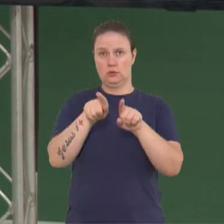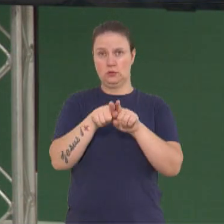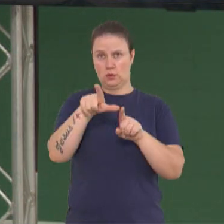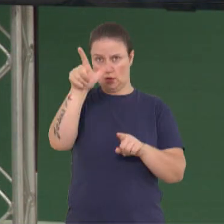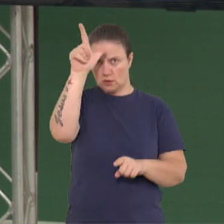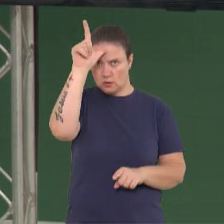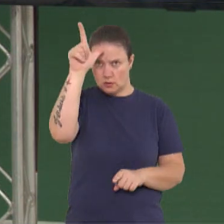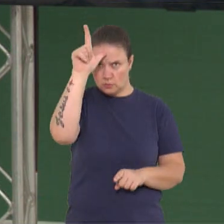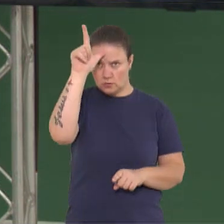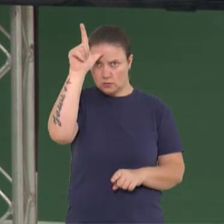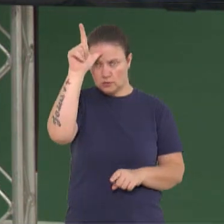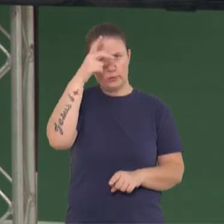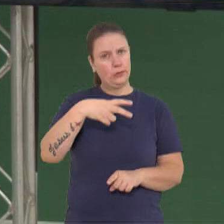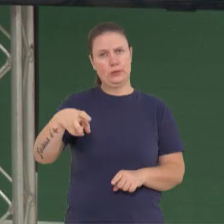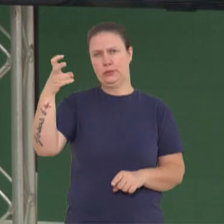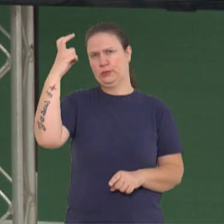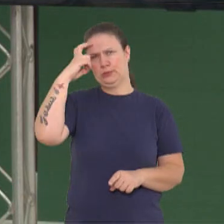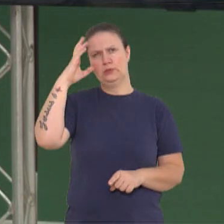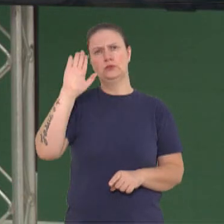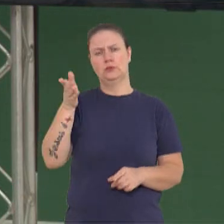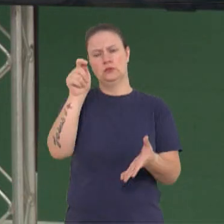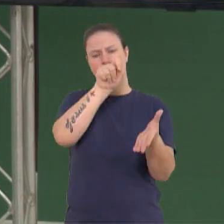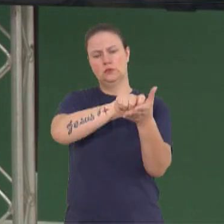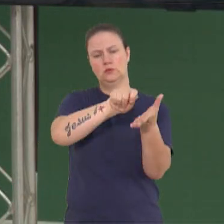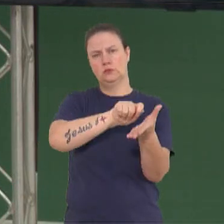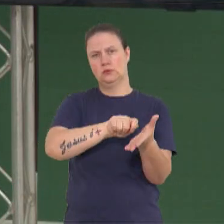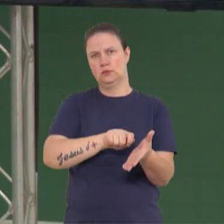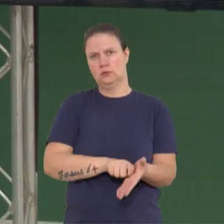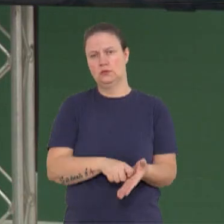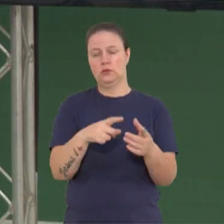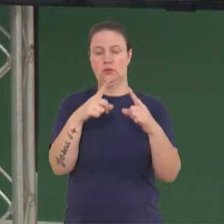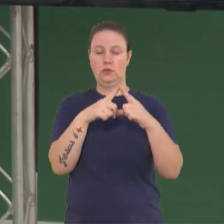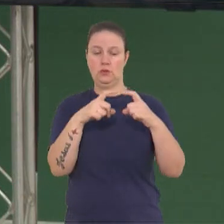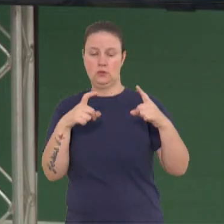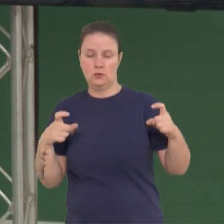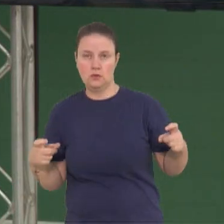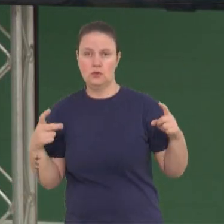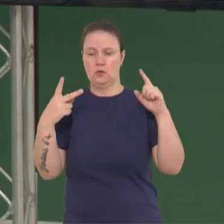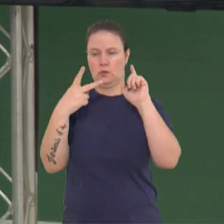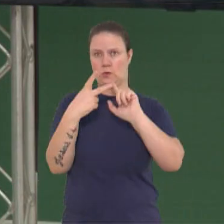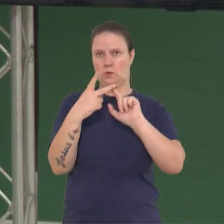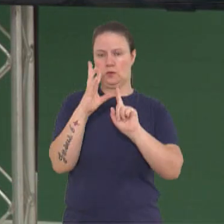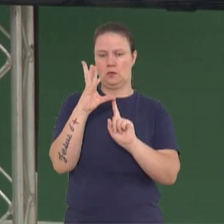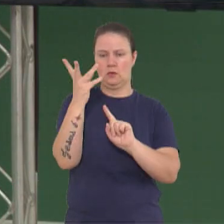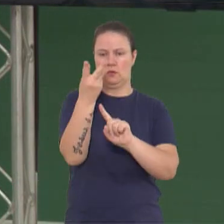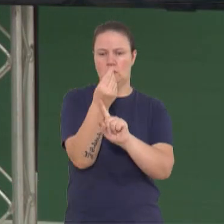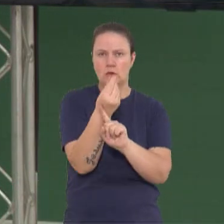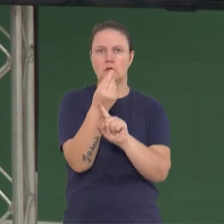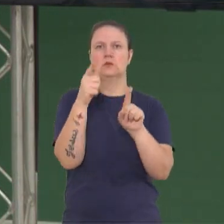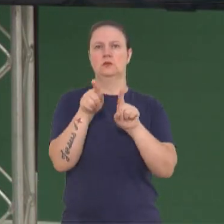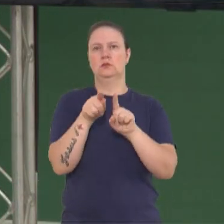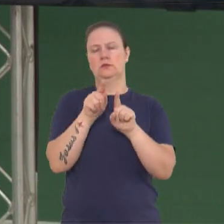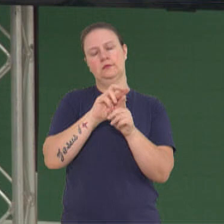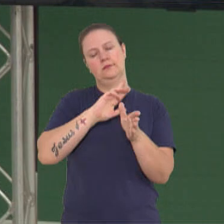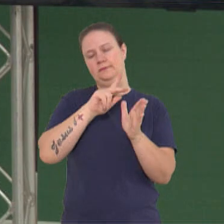alemã em geral, já que ele tem escritos sobre ciência, sobre artes, etc.